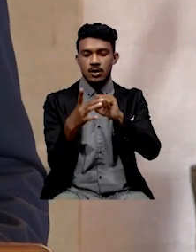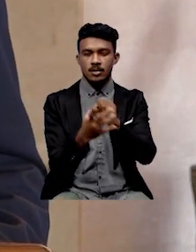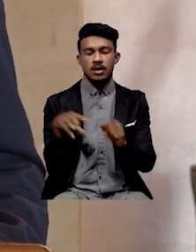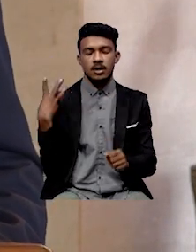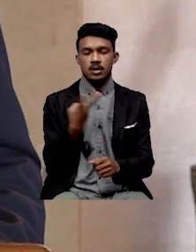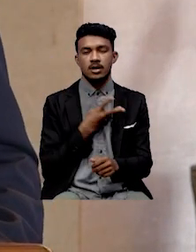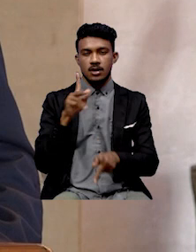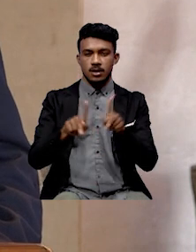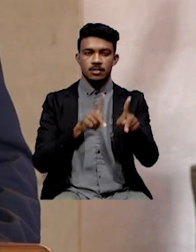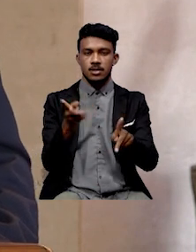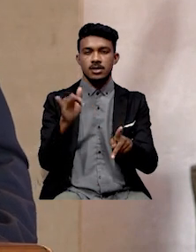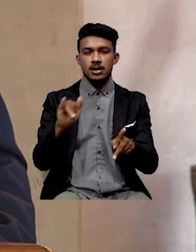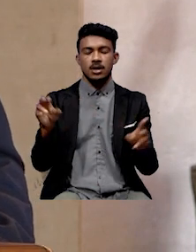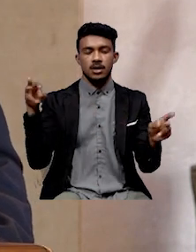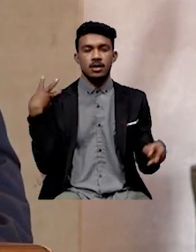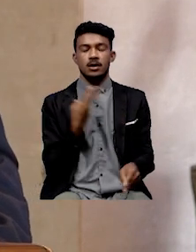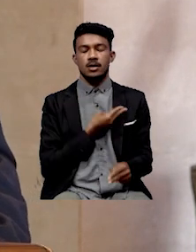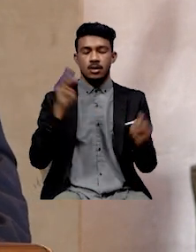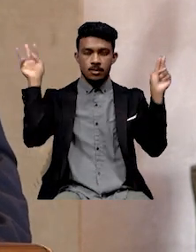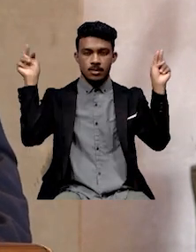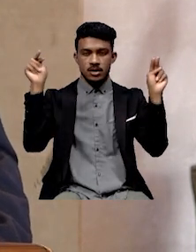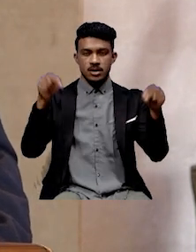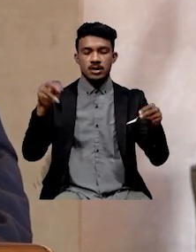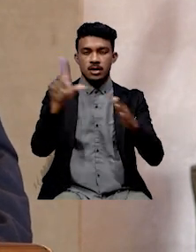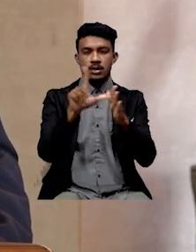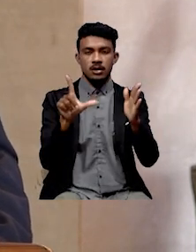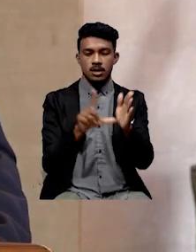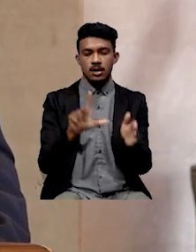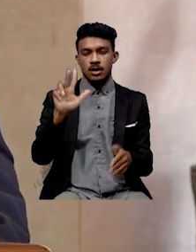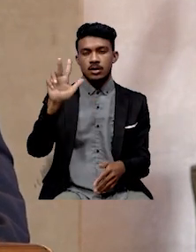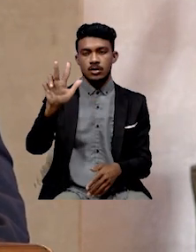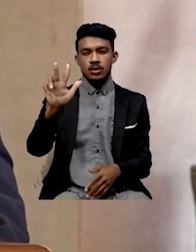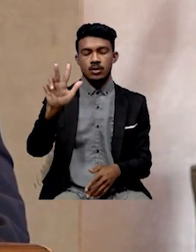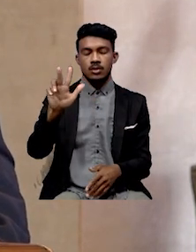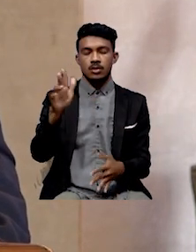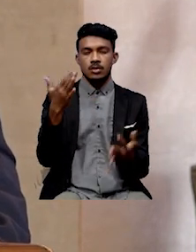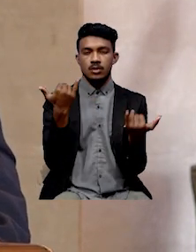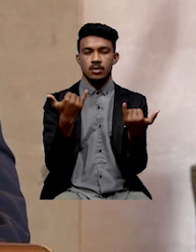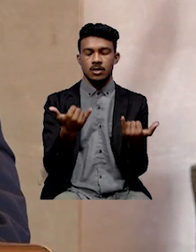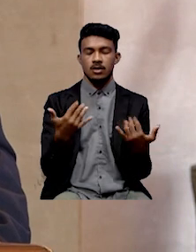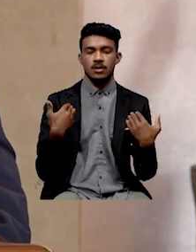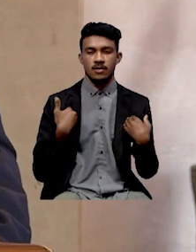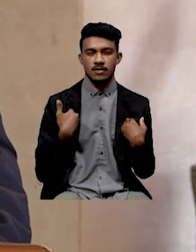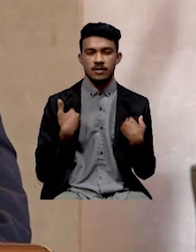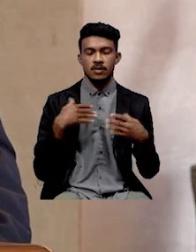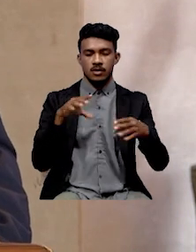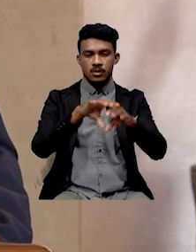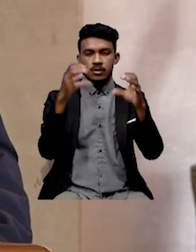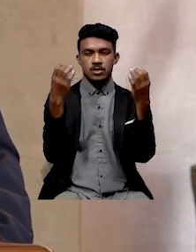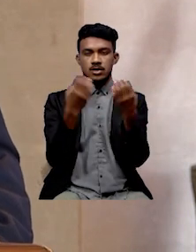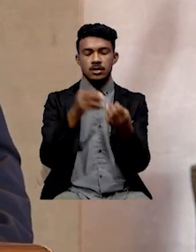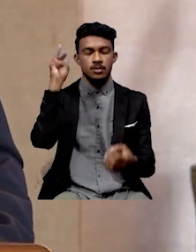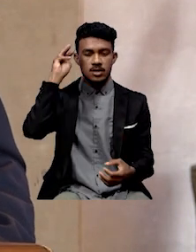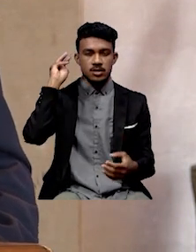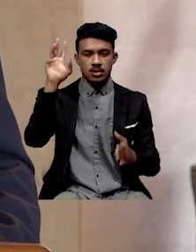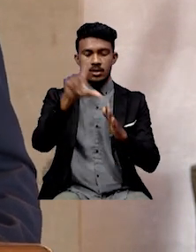ita persija decreto lei tolutan i decreto lei tolu nene oras ne iha na pri conselho de ministros decreto